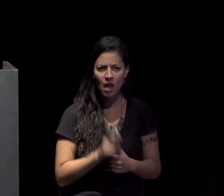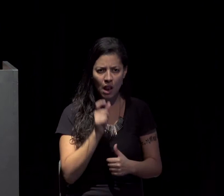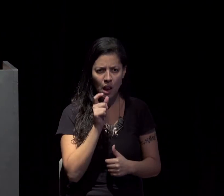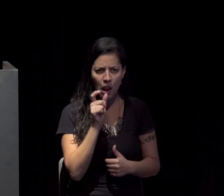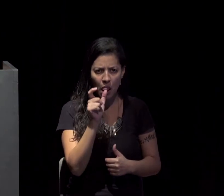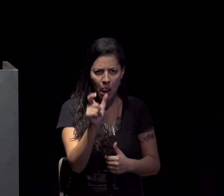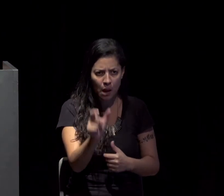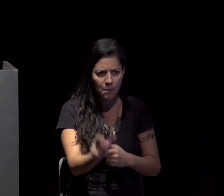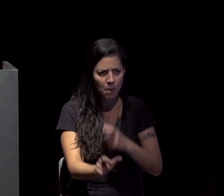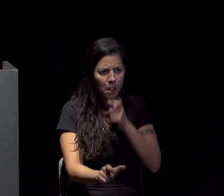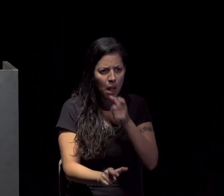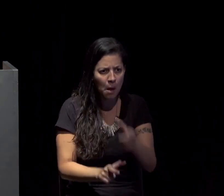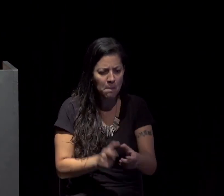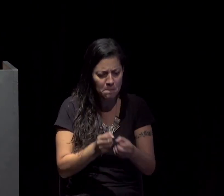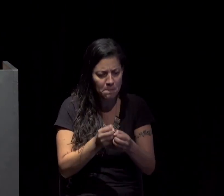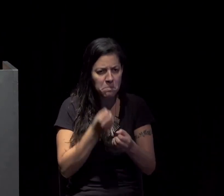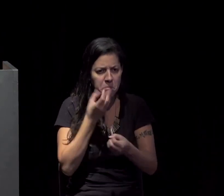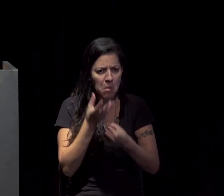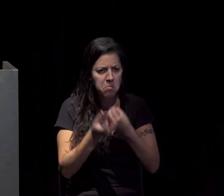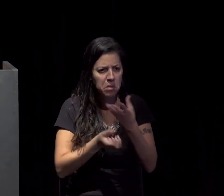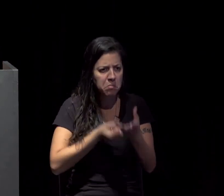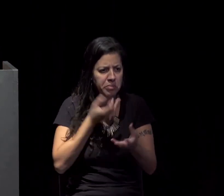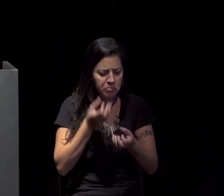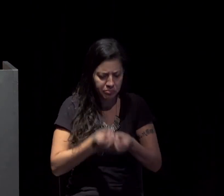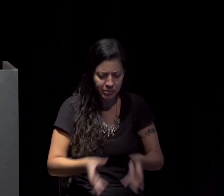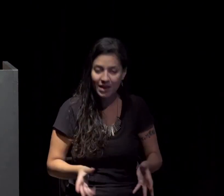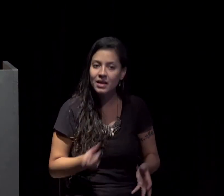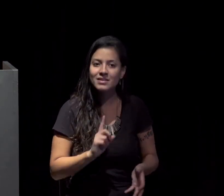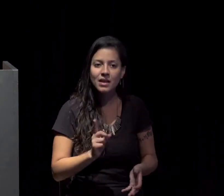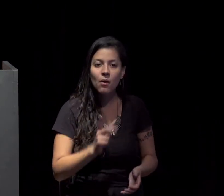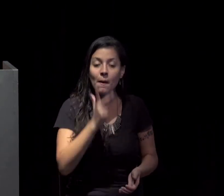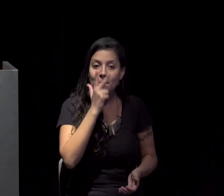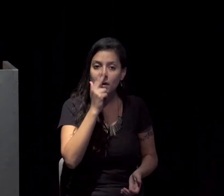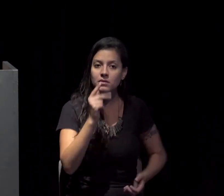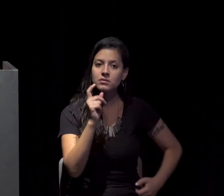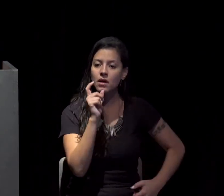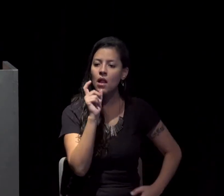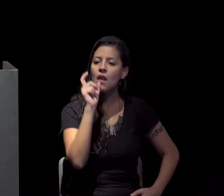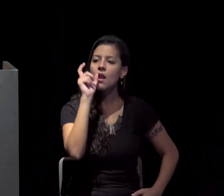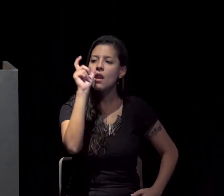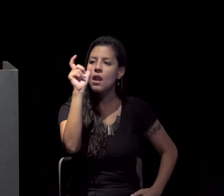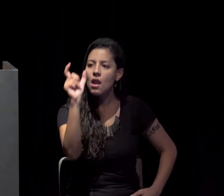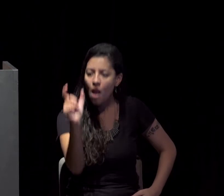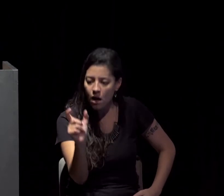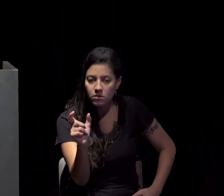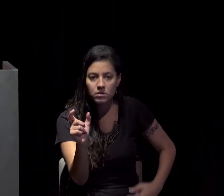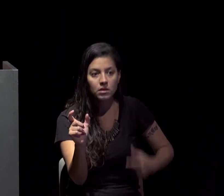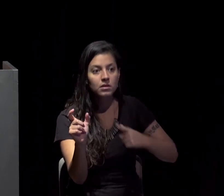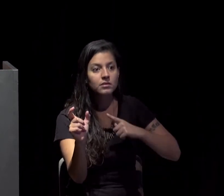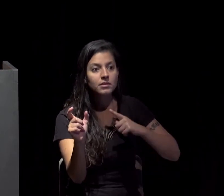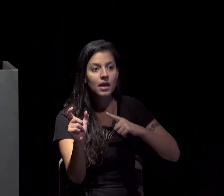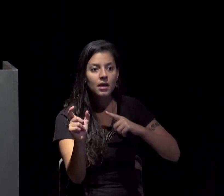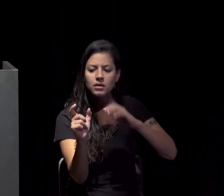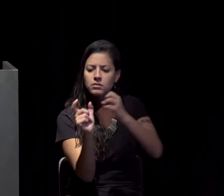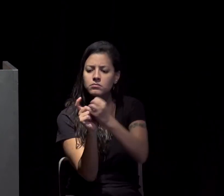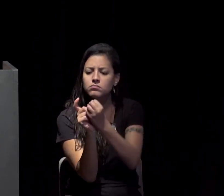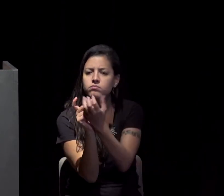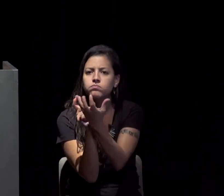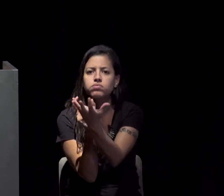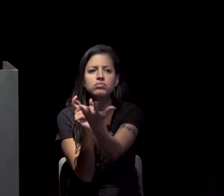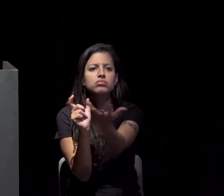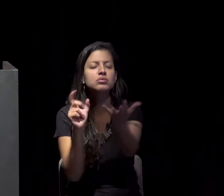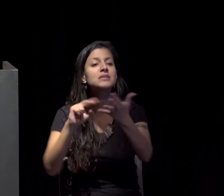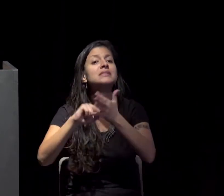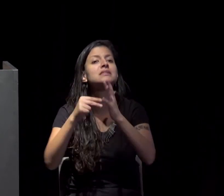palavra. Eu não desperdiço palavra. Cada uma tem que estar exatamente assentada para dizer muito com pouco. E sintetizando,